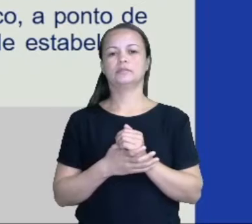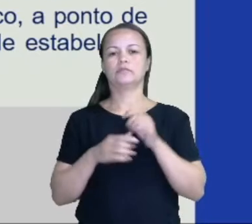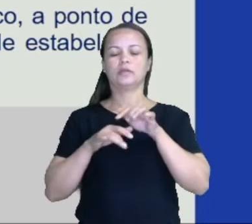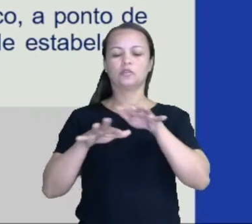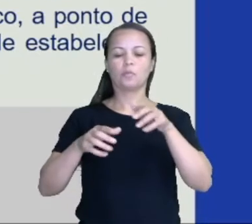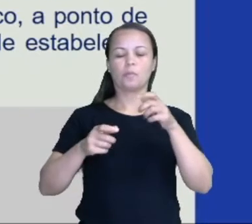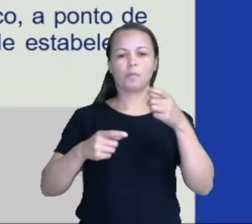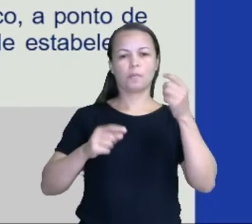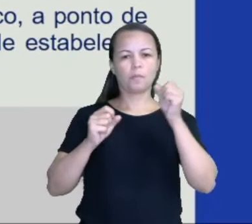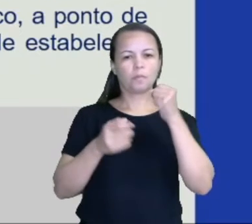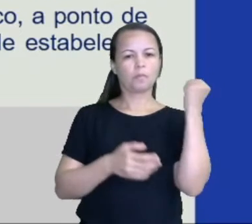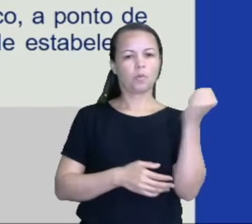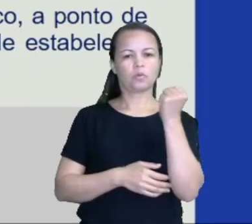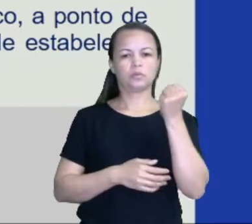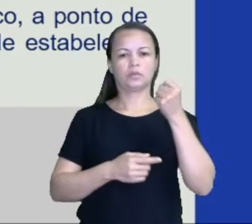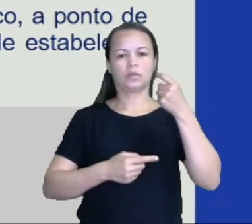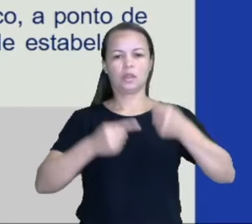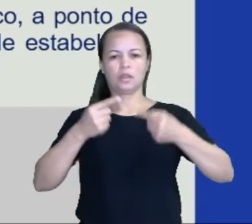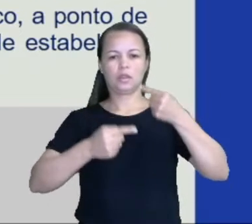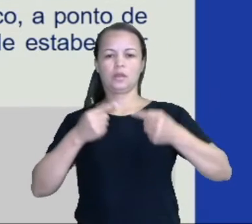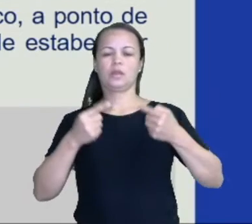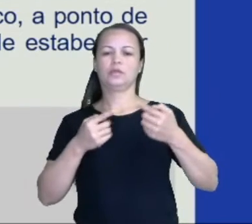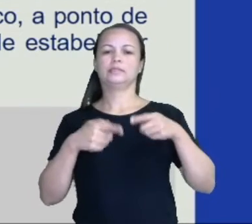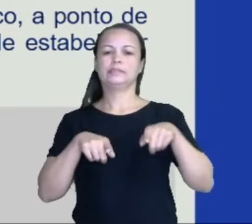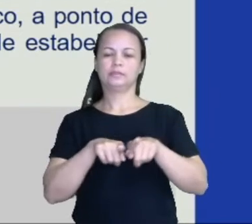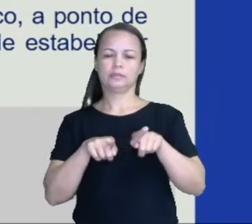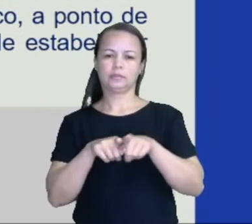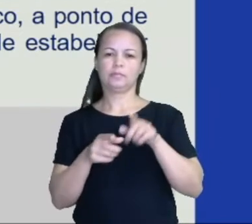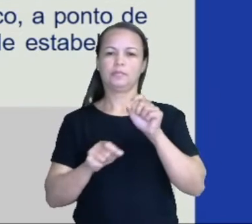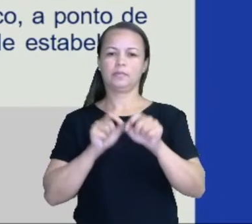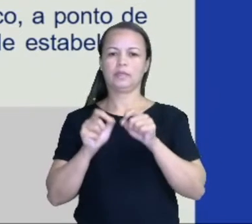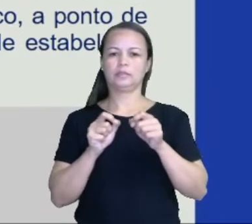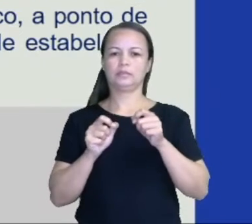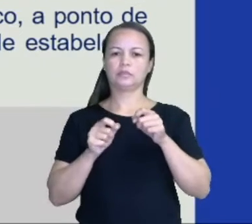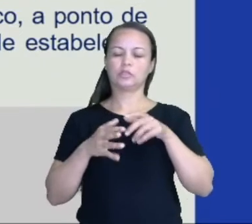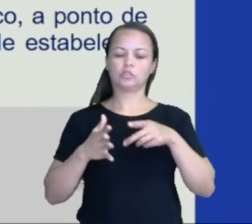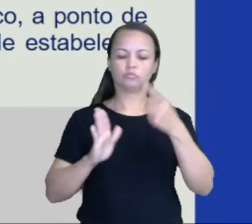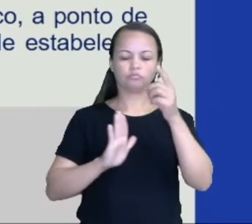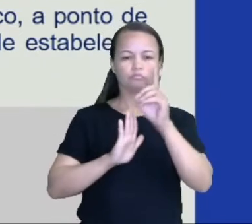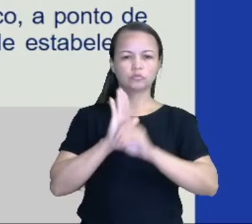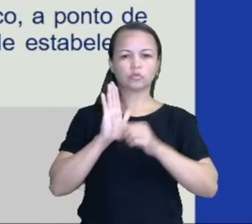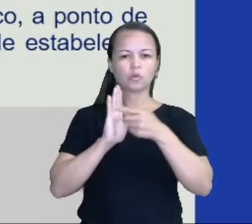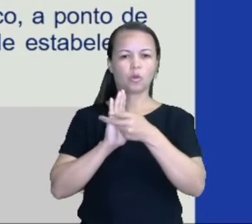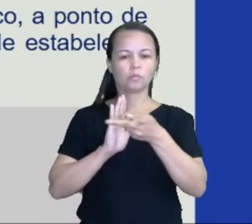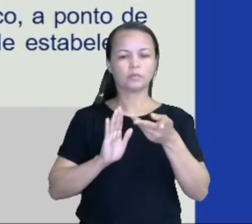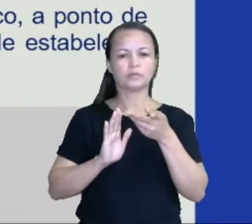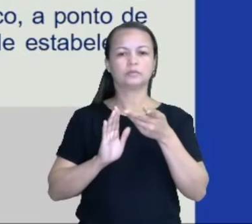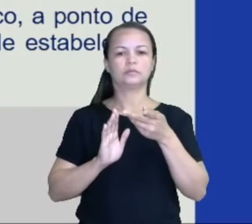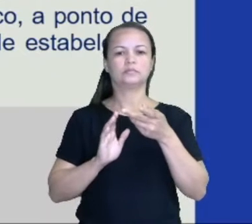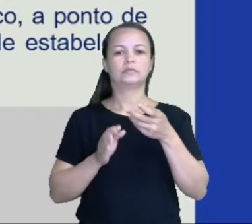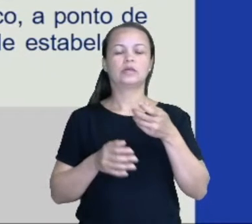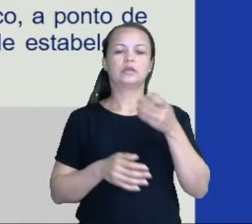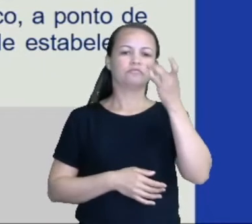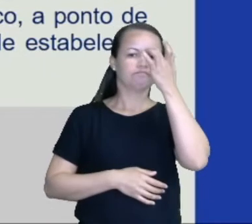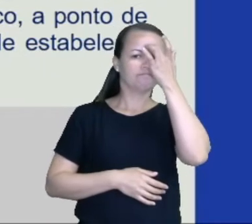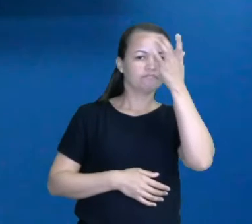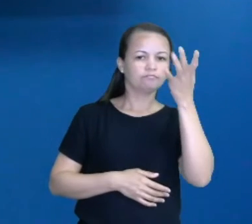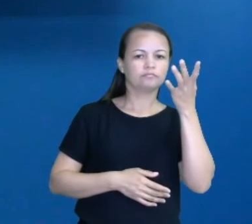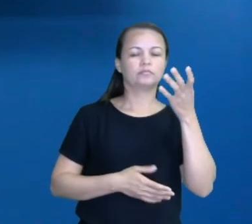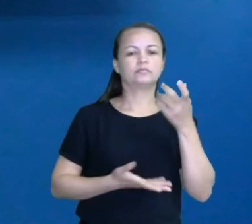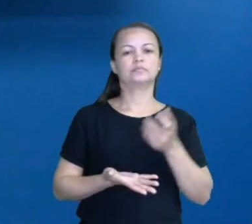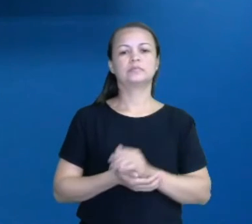ponto de interferir em ações governamentais, a fim de estabelecer normas que facilitem seu desempenho. Era o que eu estava